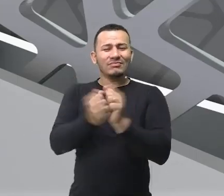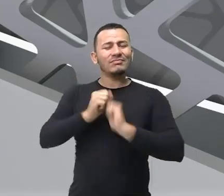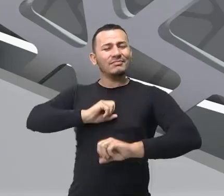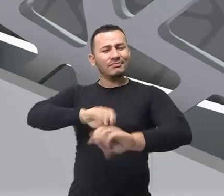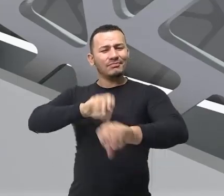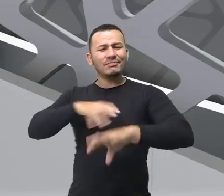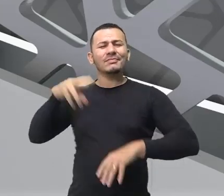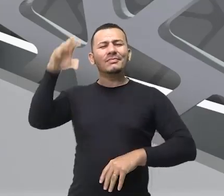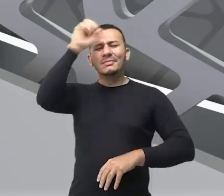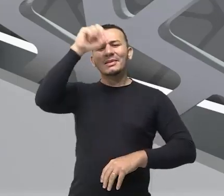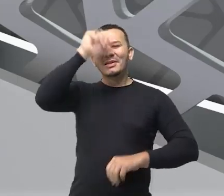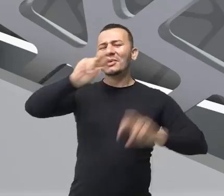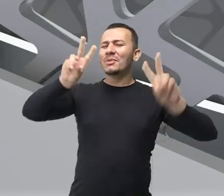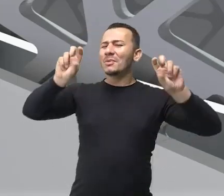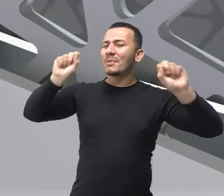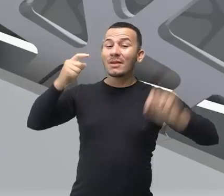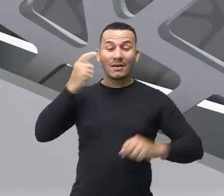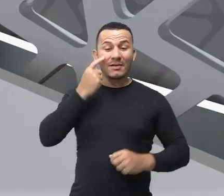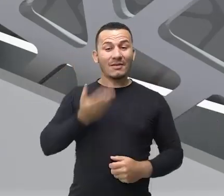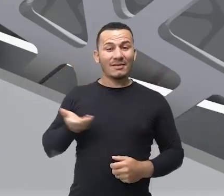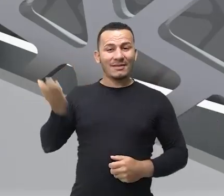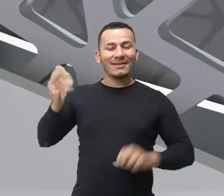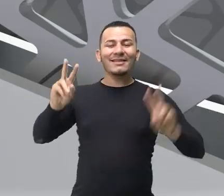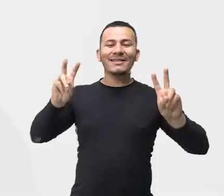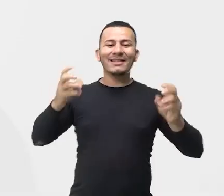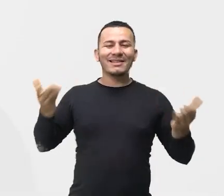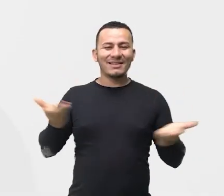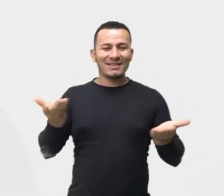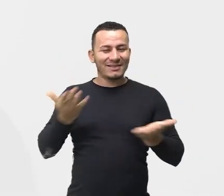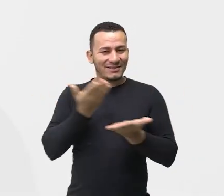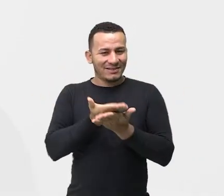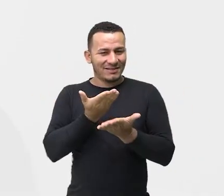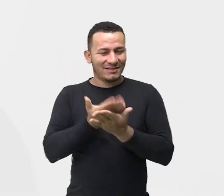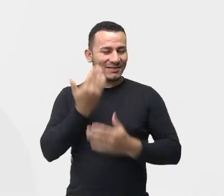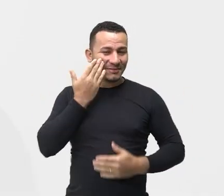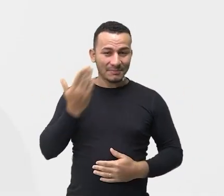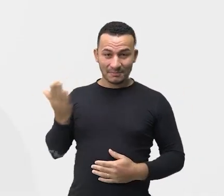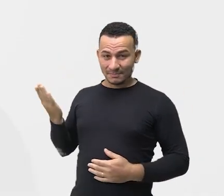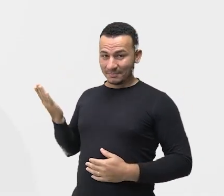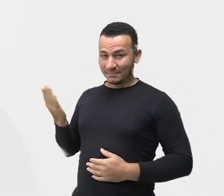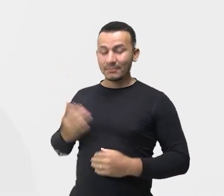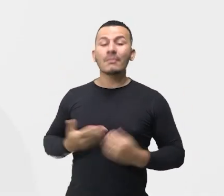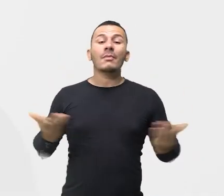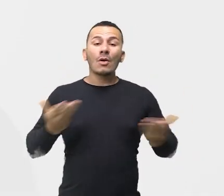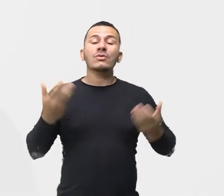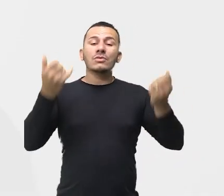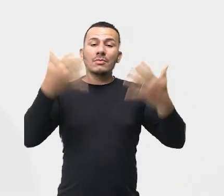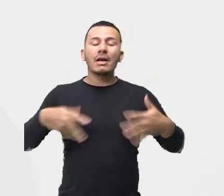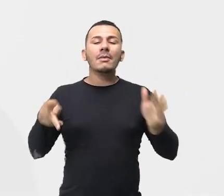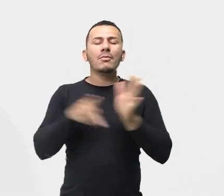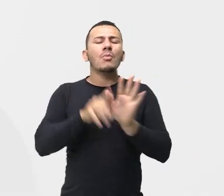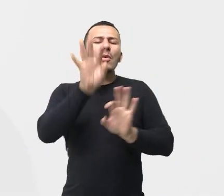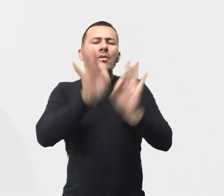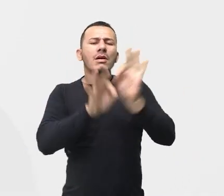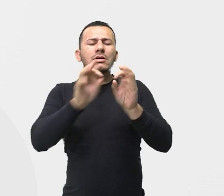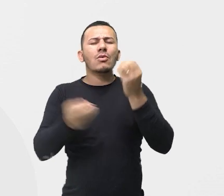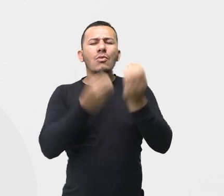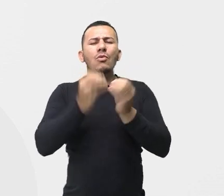vamos aprender hoje? Então, vamos observar o nosso objeto de conhecimento. Hoje, vamos trabalhar com construção